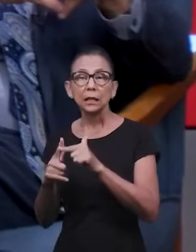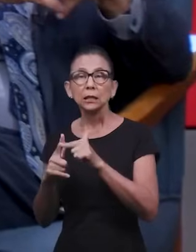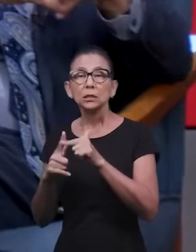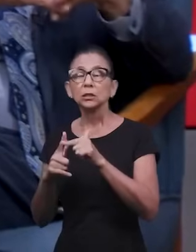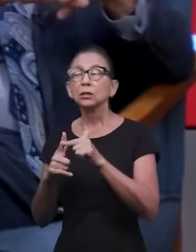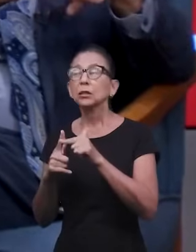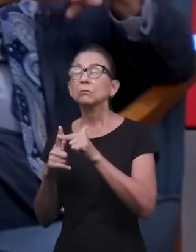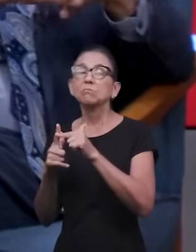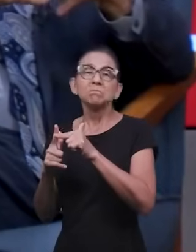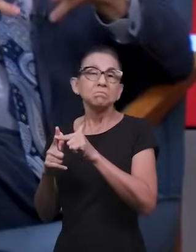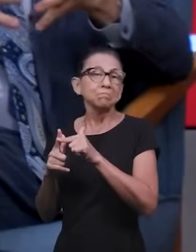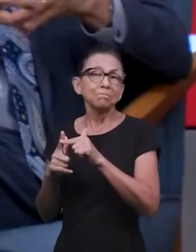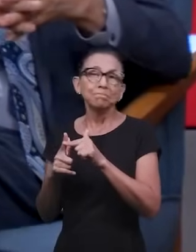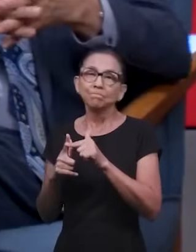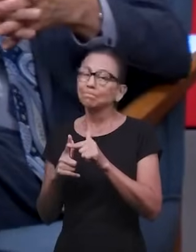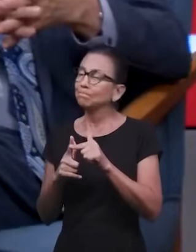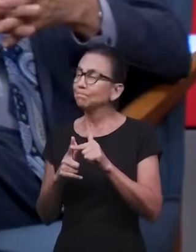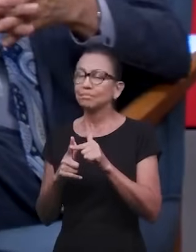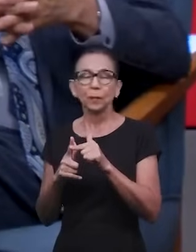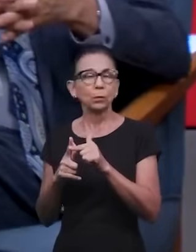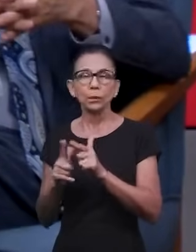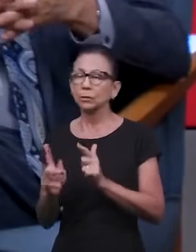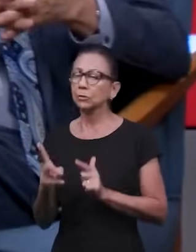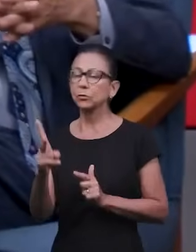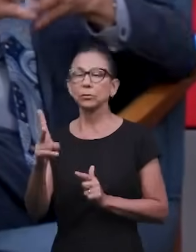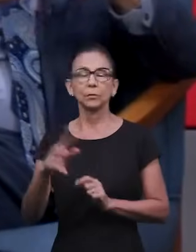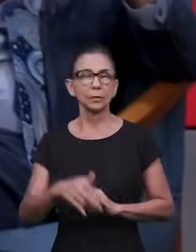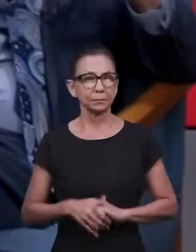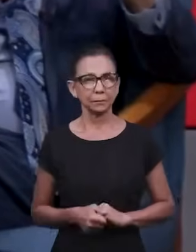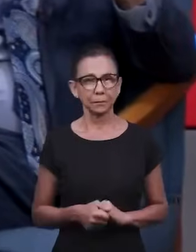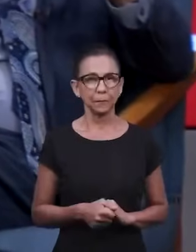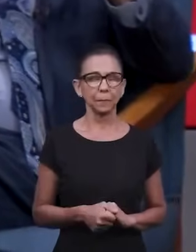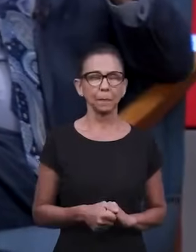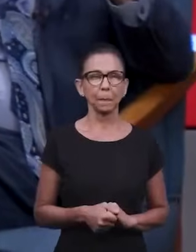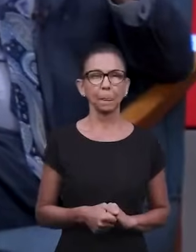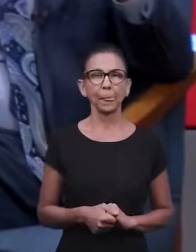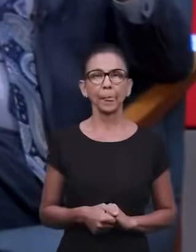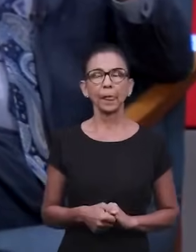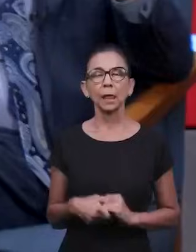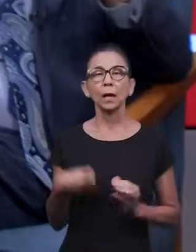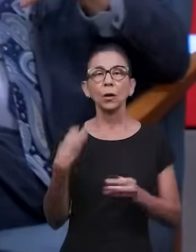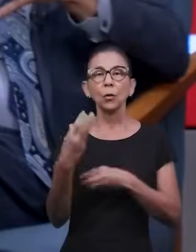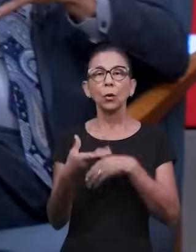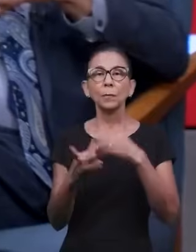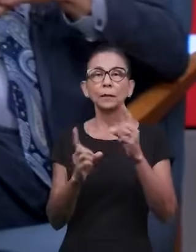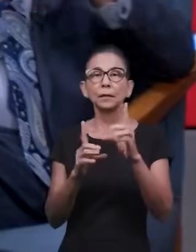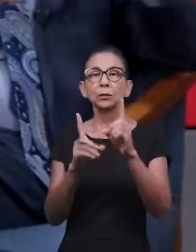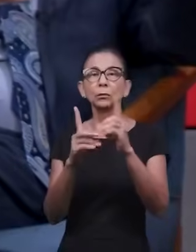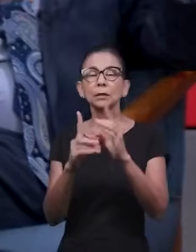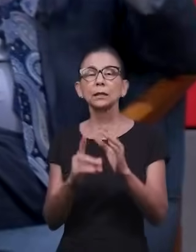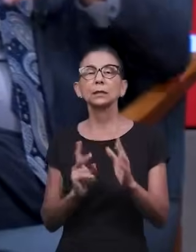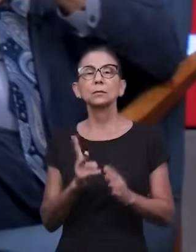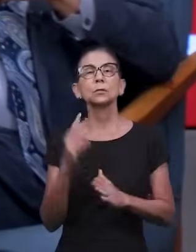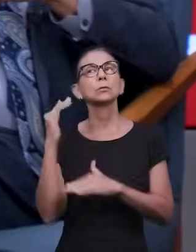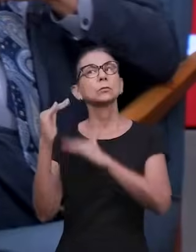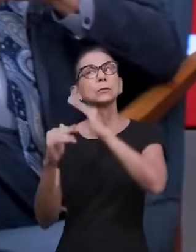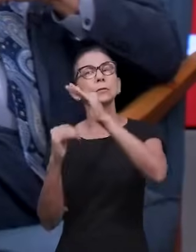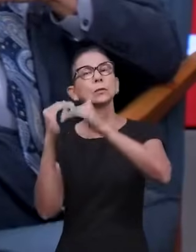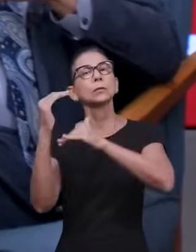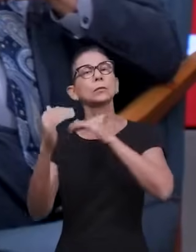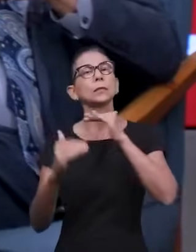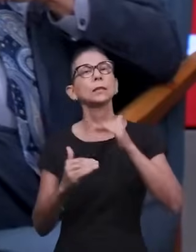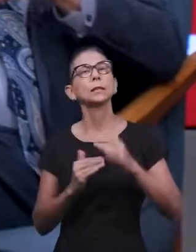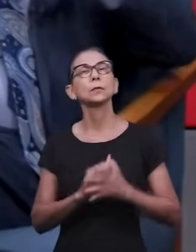venceu a doutrina venceu se a doutrina fosse seccionada se cada um tivesse uma